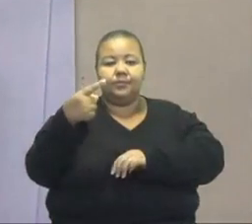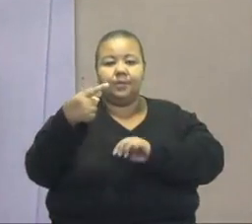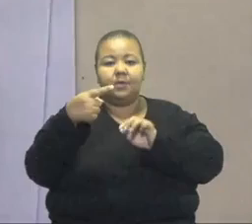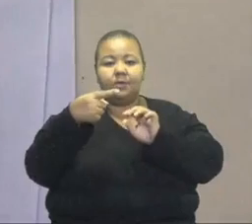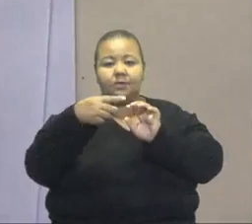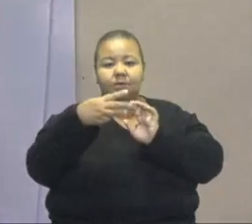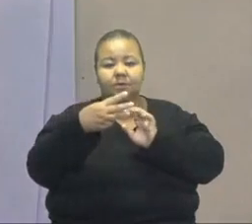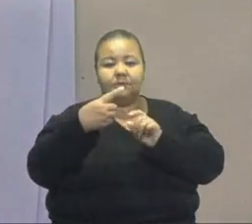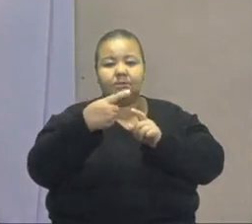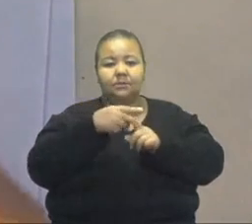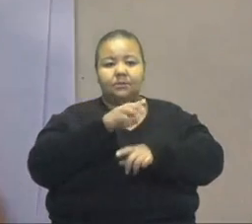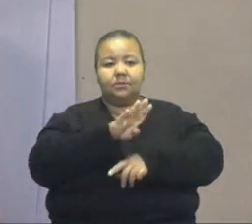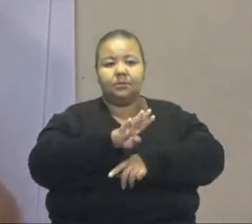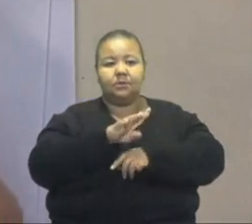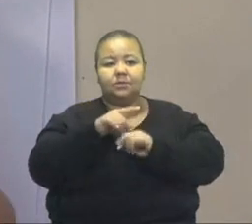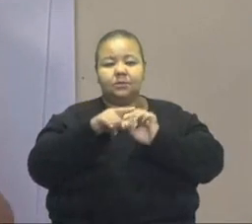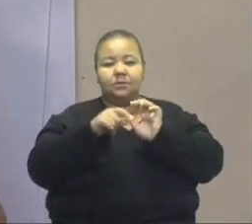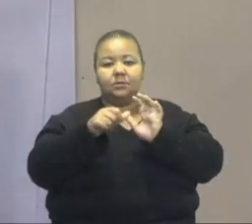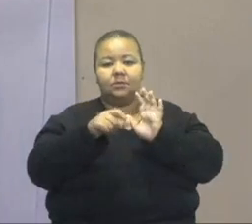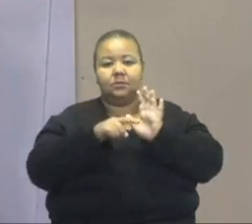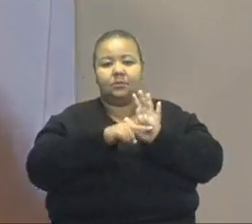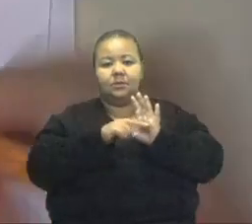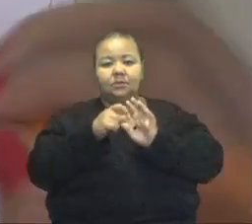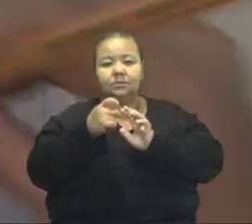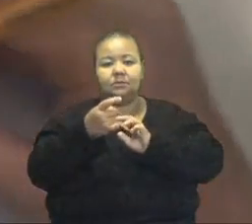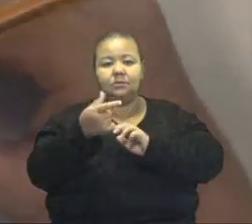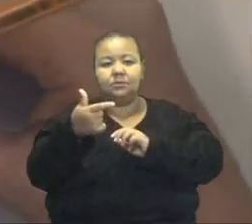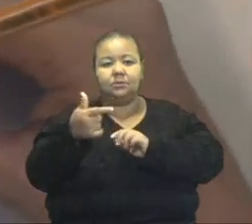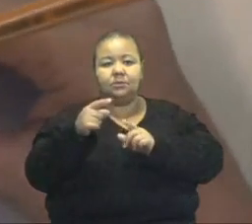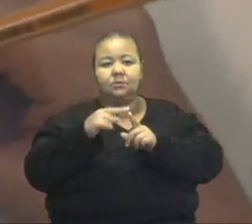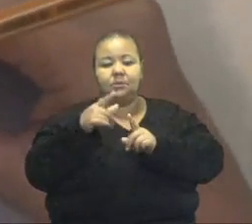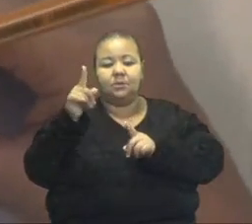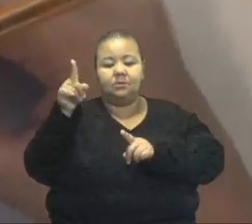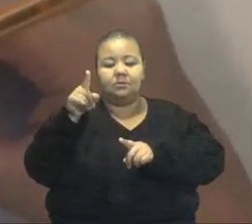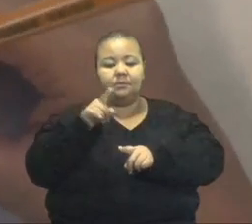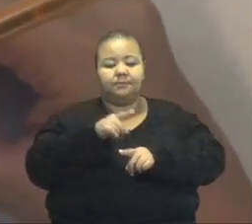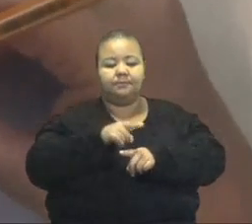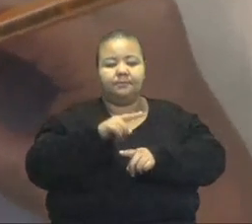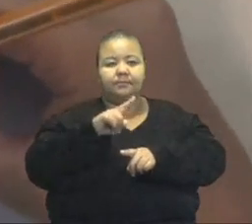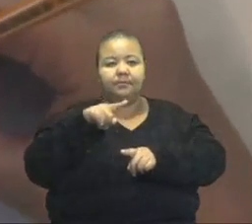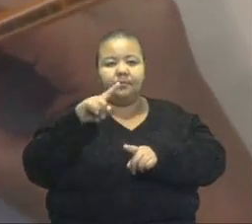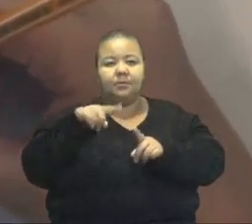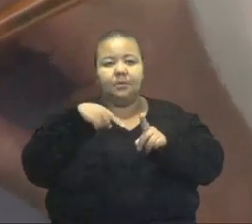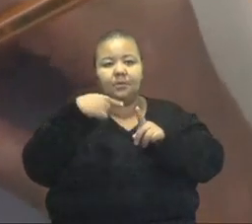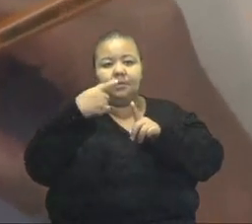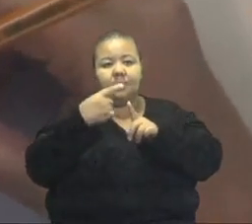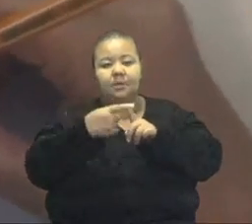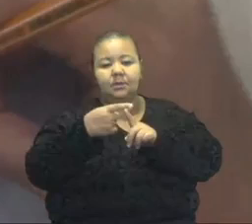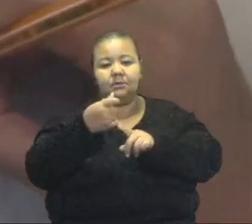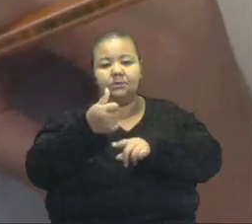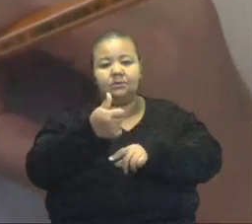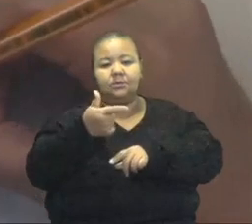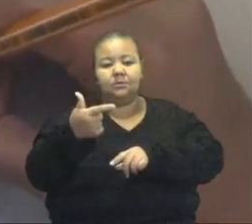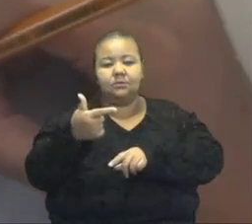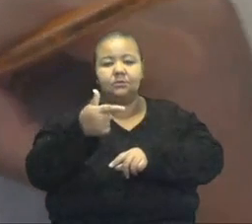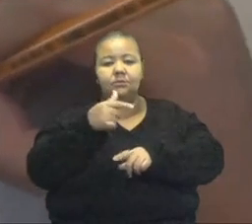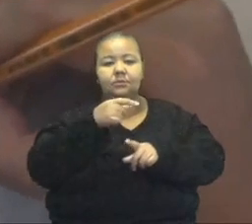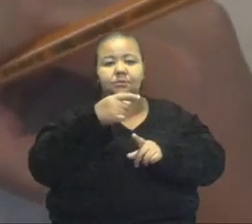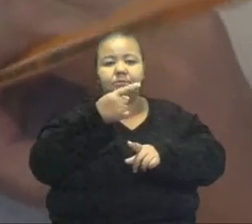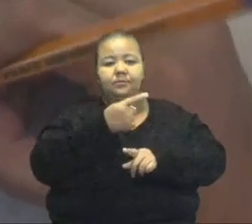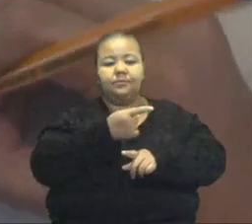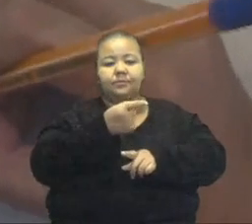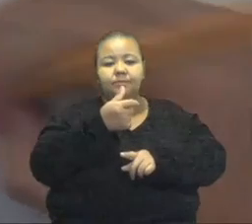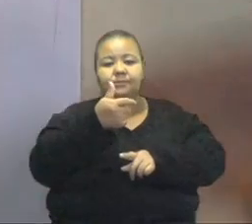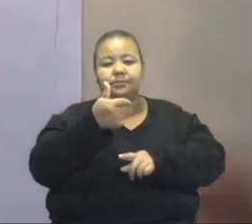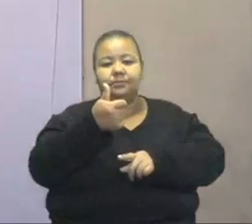3 vezes 4, menos 12. Mais a diagonal, que inverte. Então, fica mais 12. Menos 12 com mais